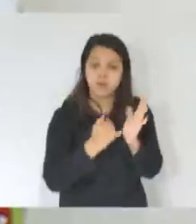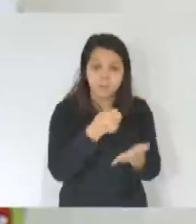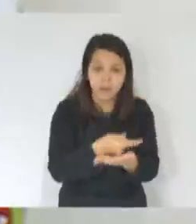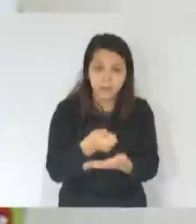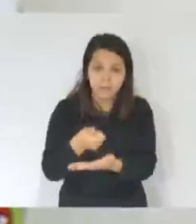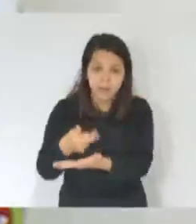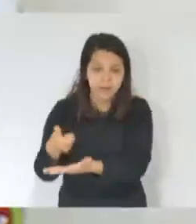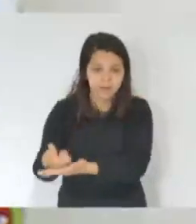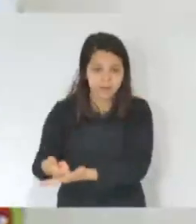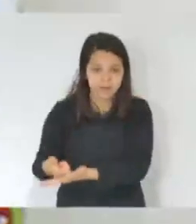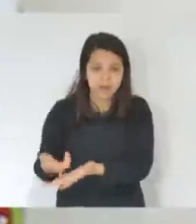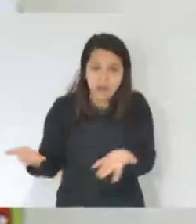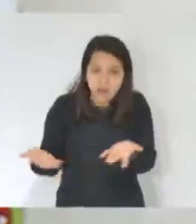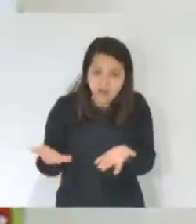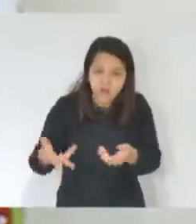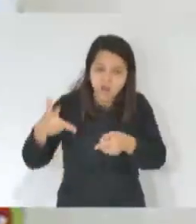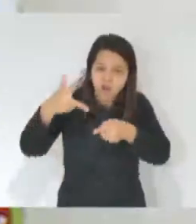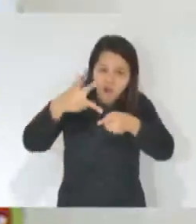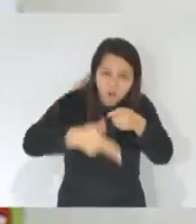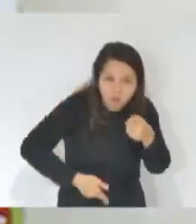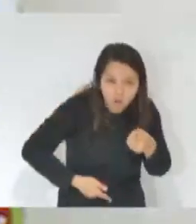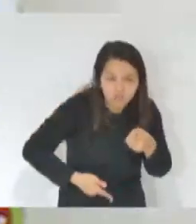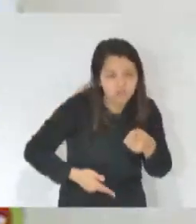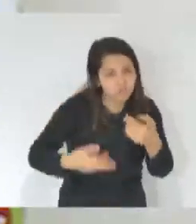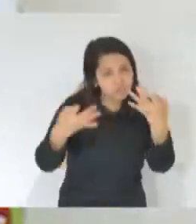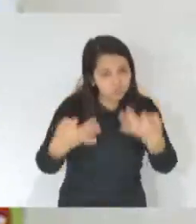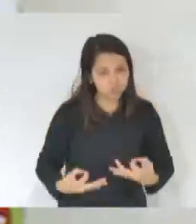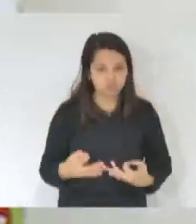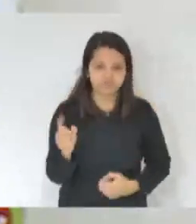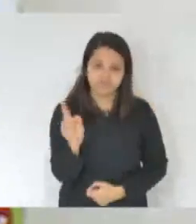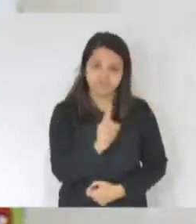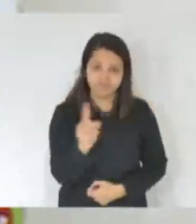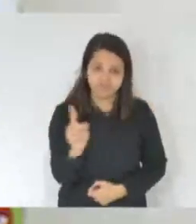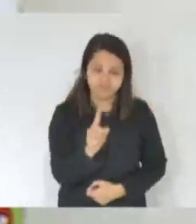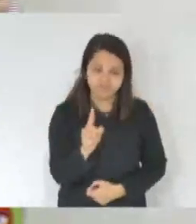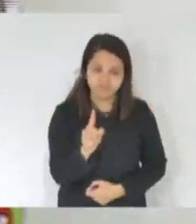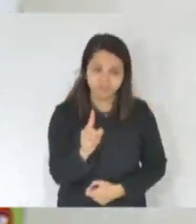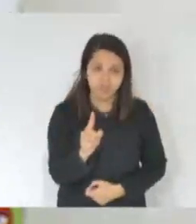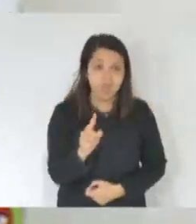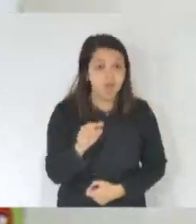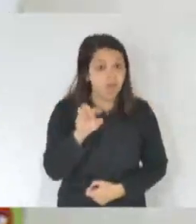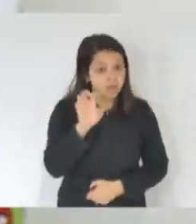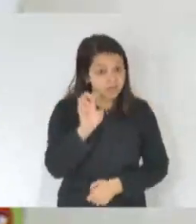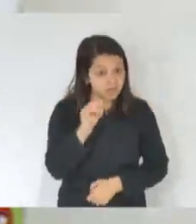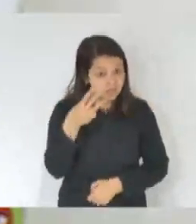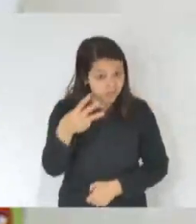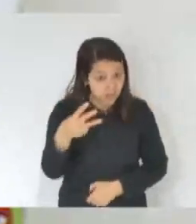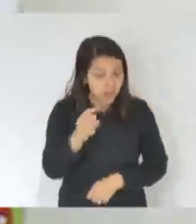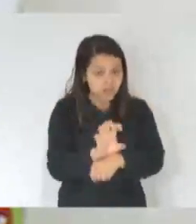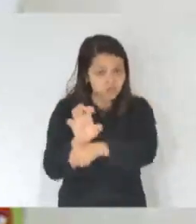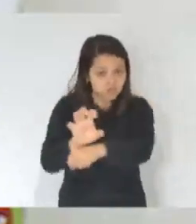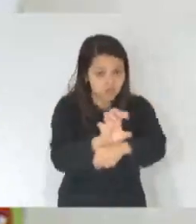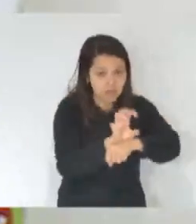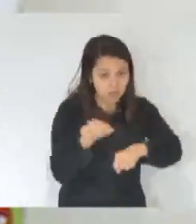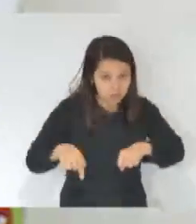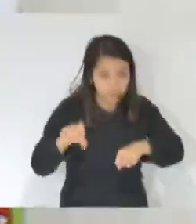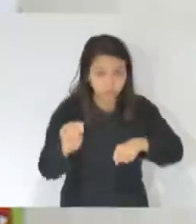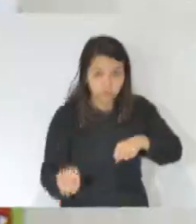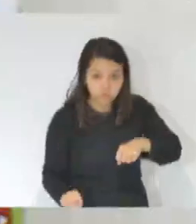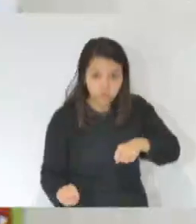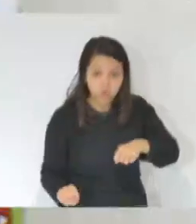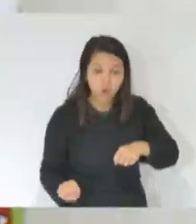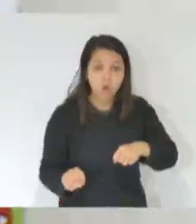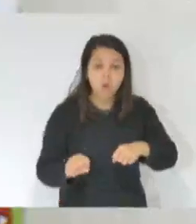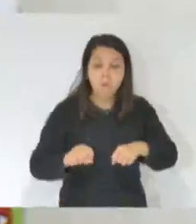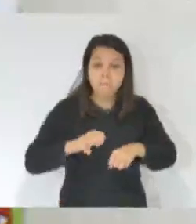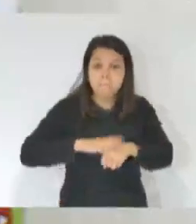num valor significativo, aliás, dos três estados do Sul, o que mais está sendo prejudicado é Santa